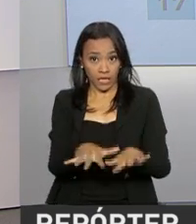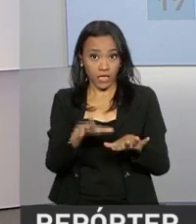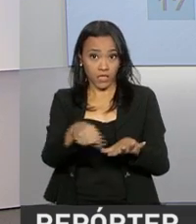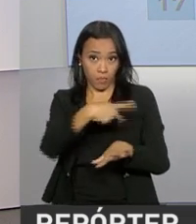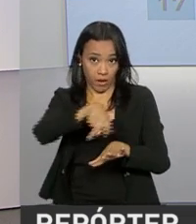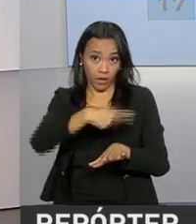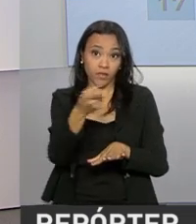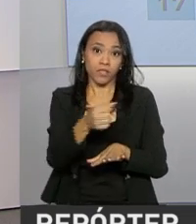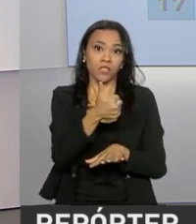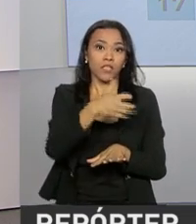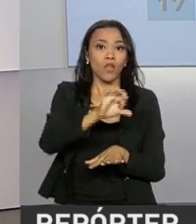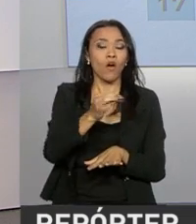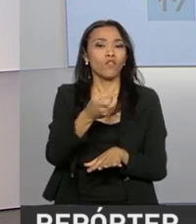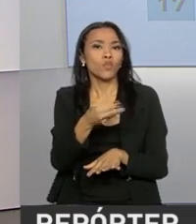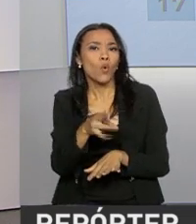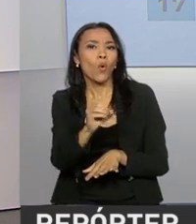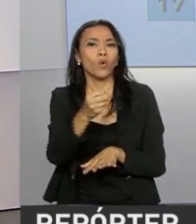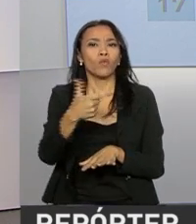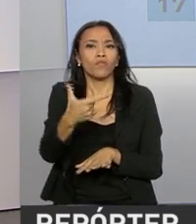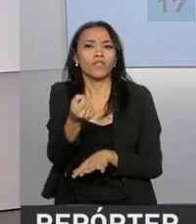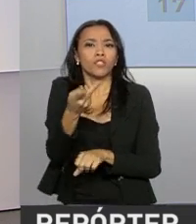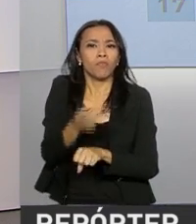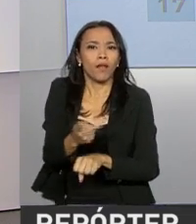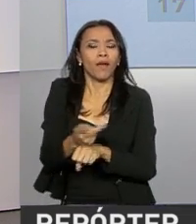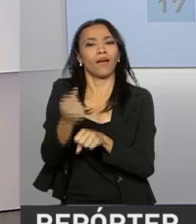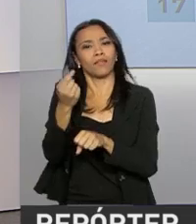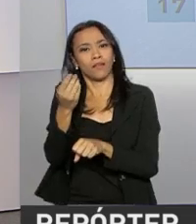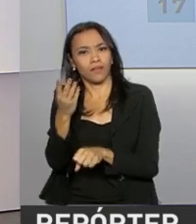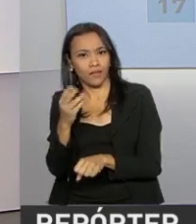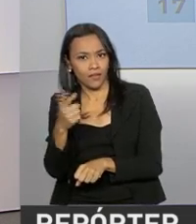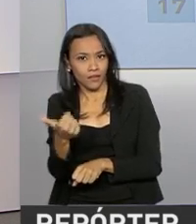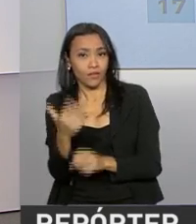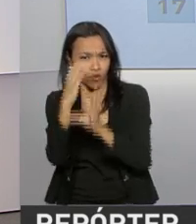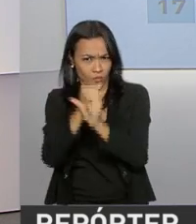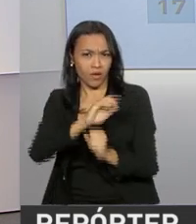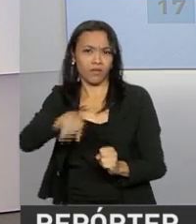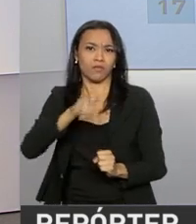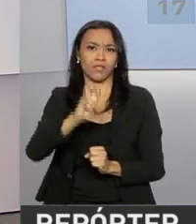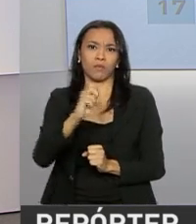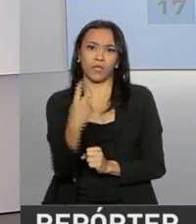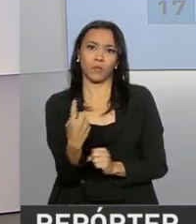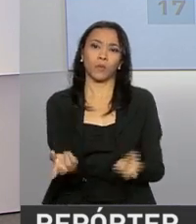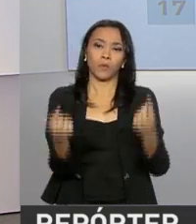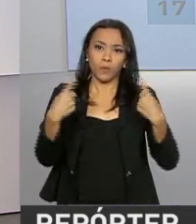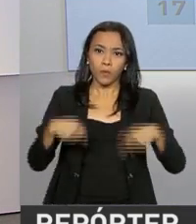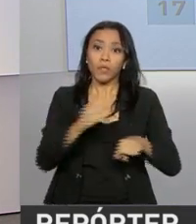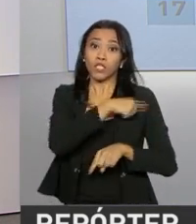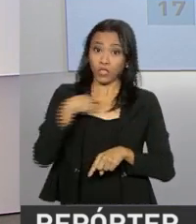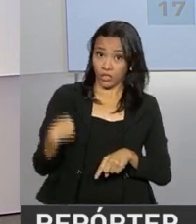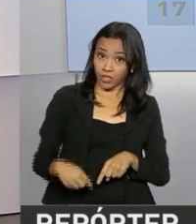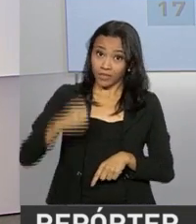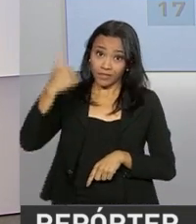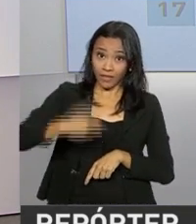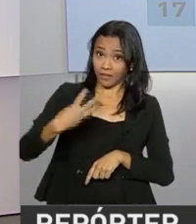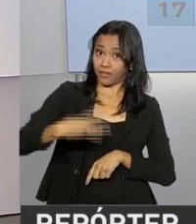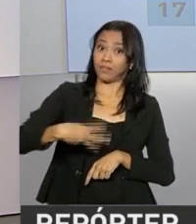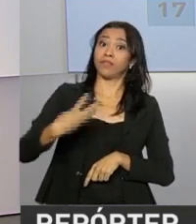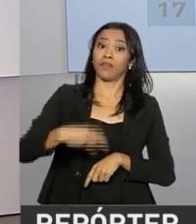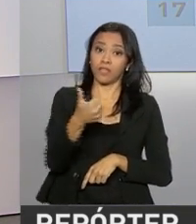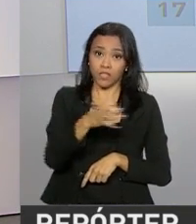segundo lugar, 19 de ouro, 20 de prata, 12 de bronze, 51 no total. A China é a terceira colocada